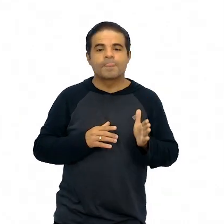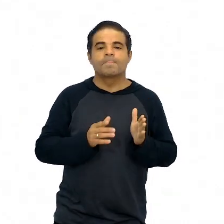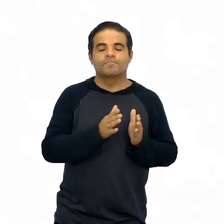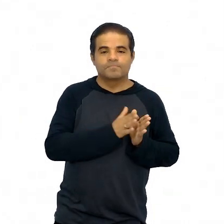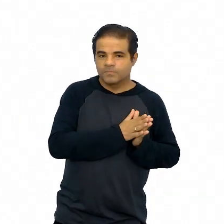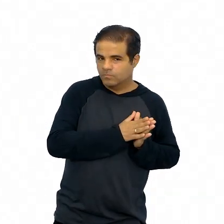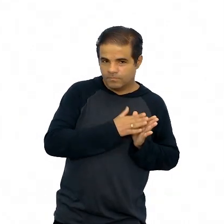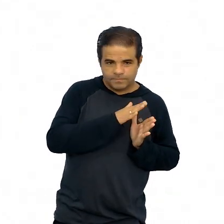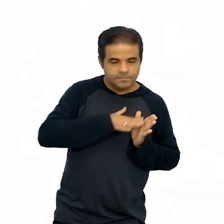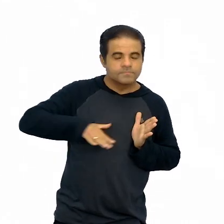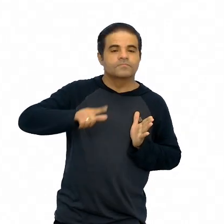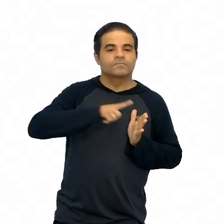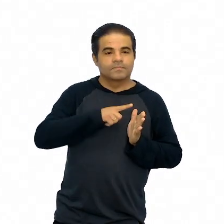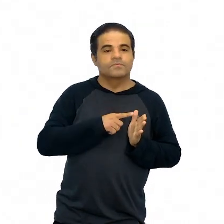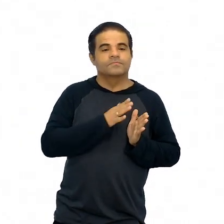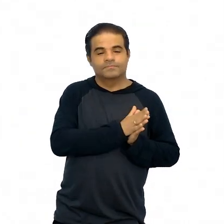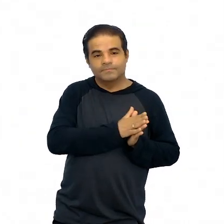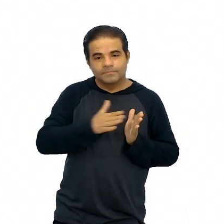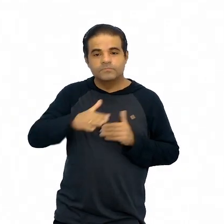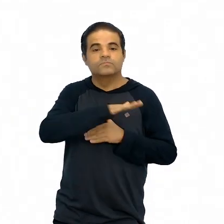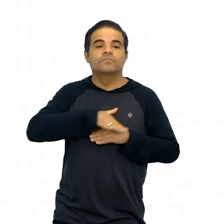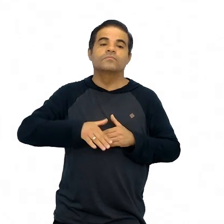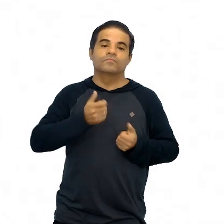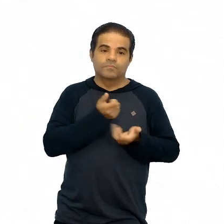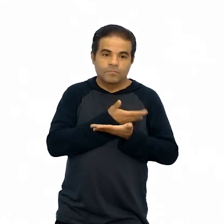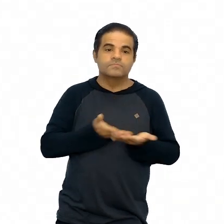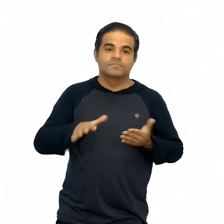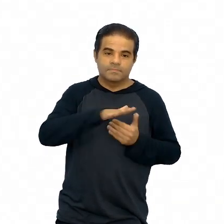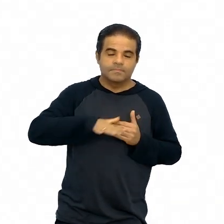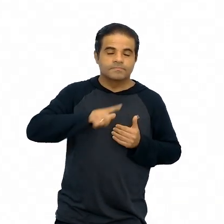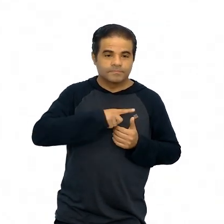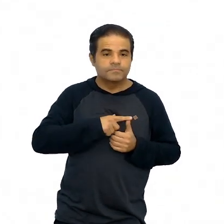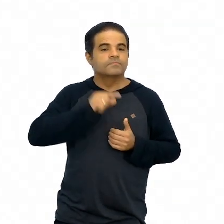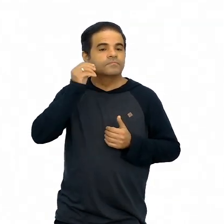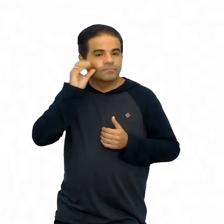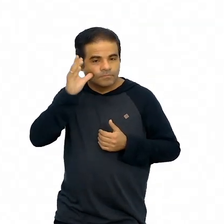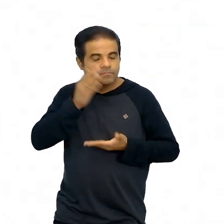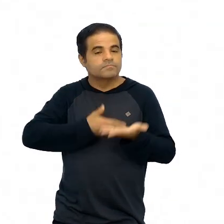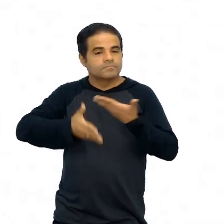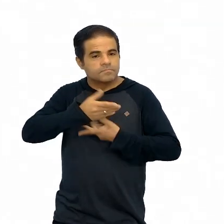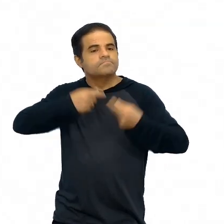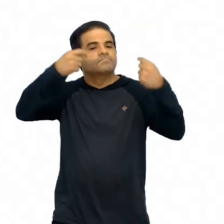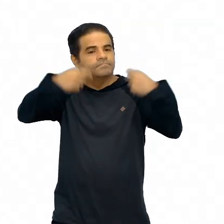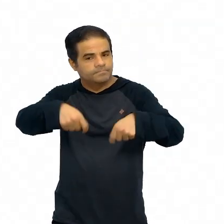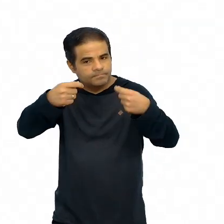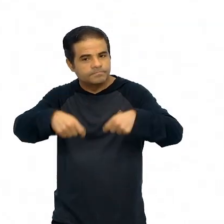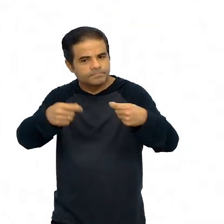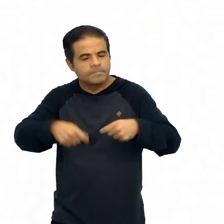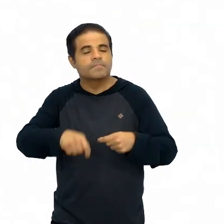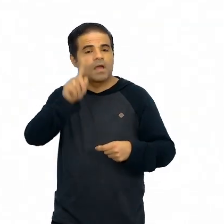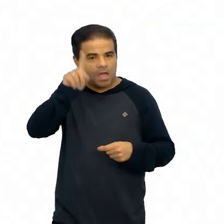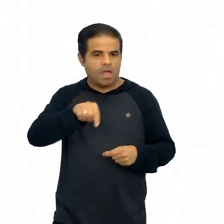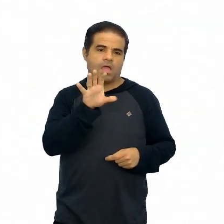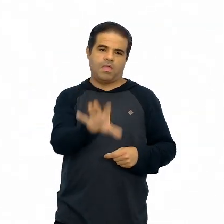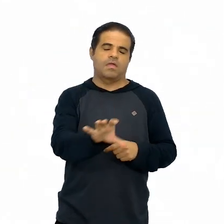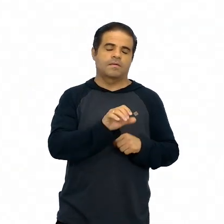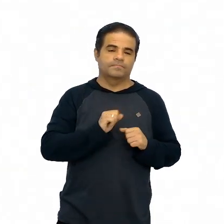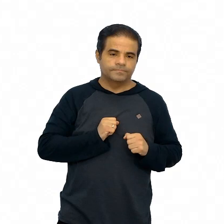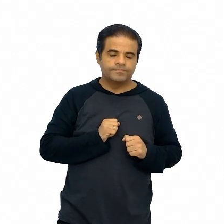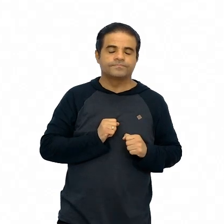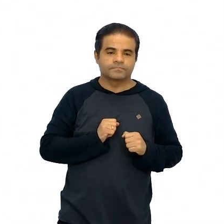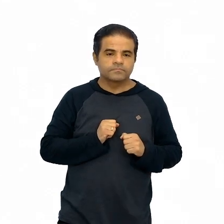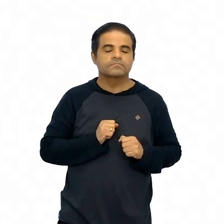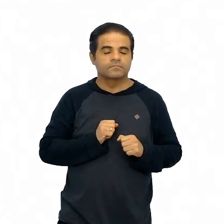tinha estabelecido lá em 86, do conhecimento necessário para a docência. Mas ele não fala que é professor